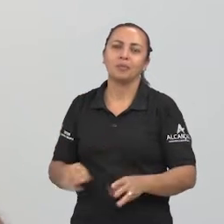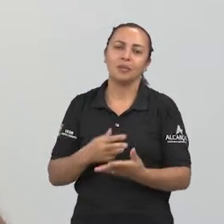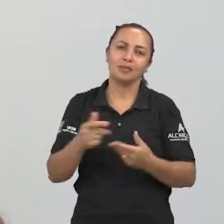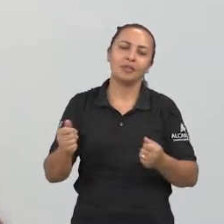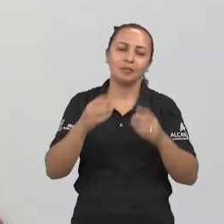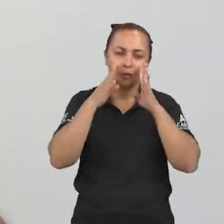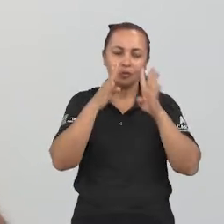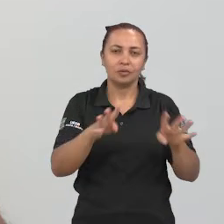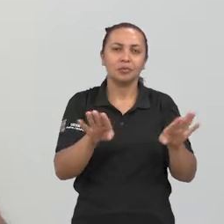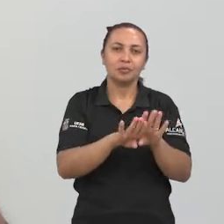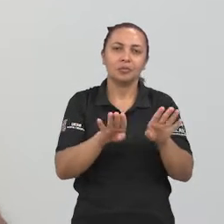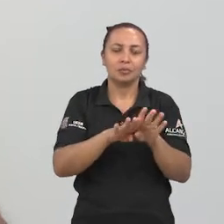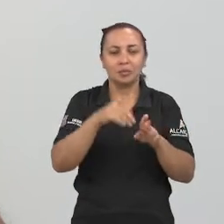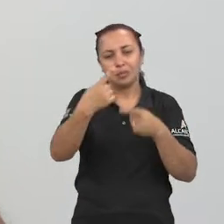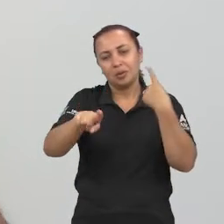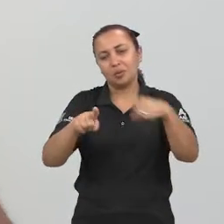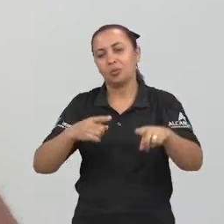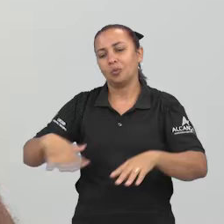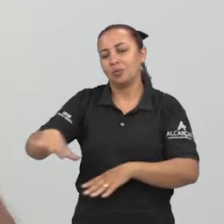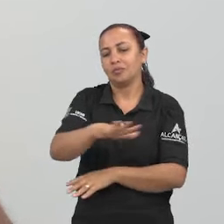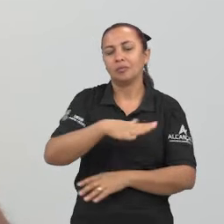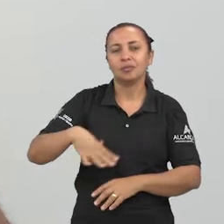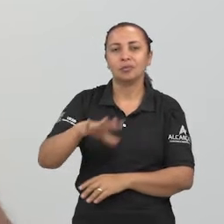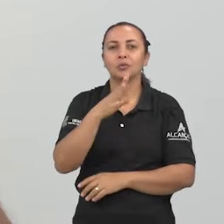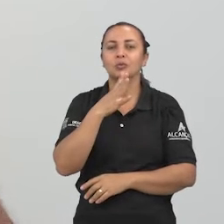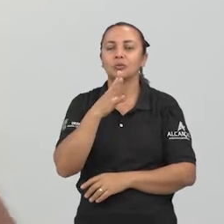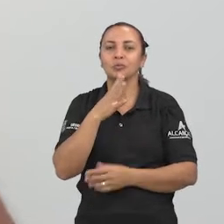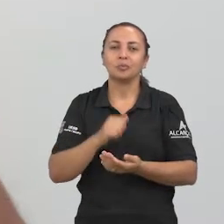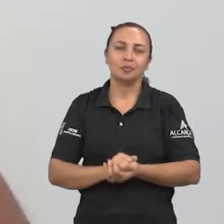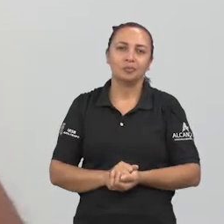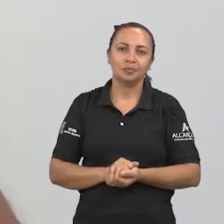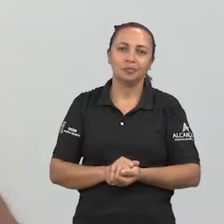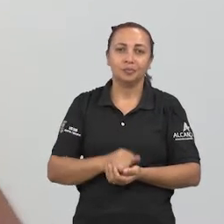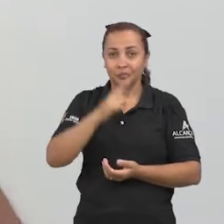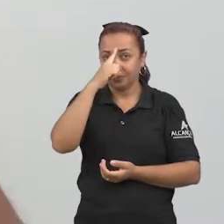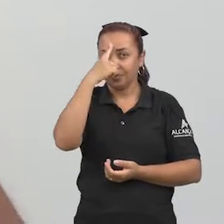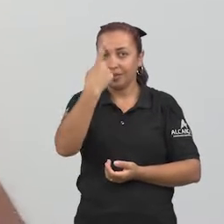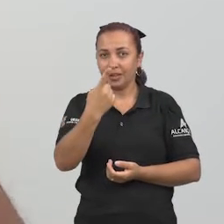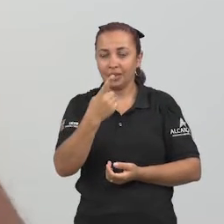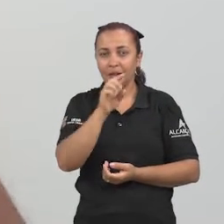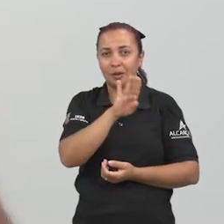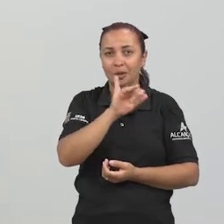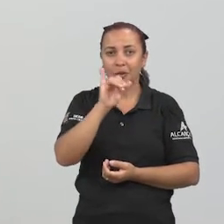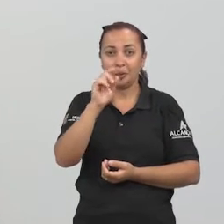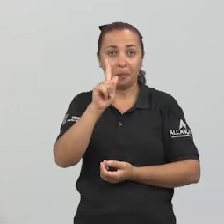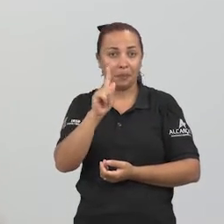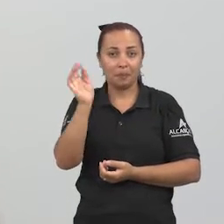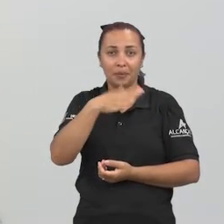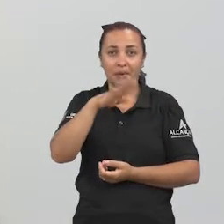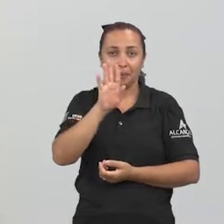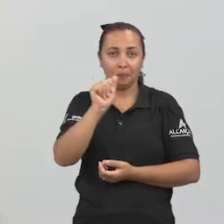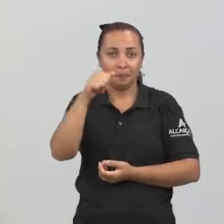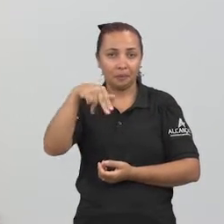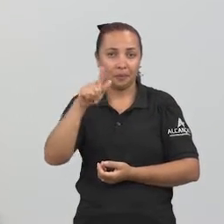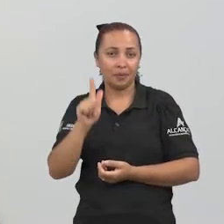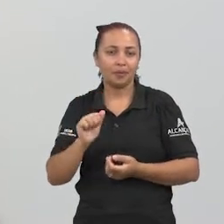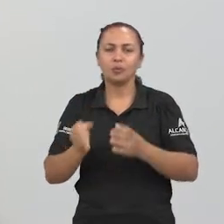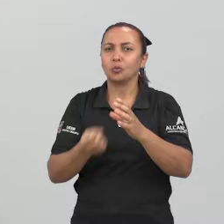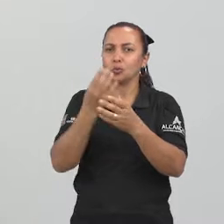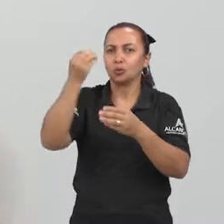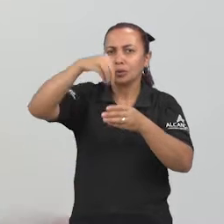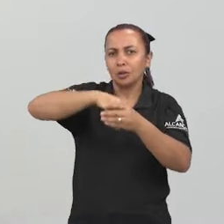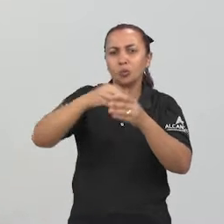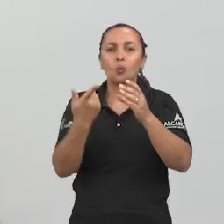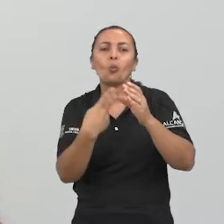também voltados para outras áreas do conhecimento. A ideia do Big Bang, na verdade, ela surge dentro de um